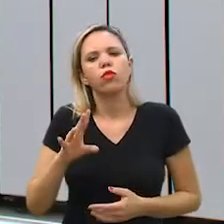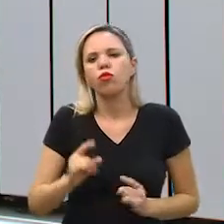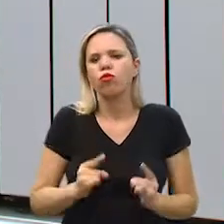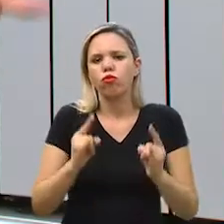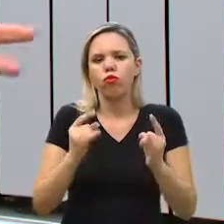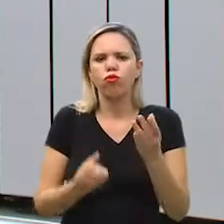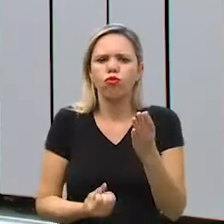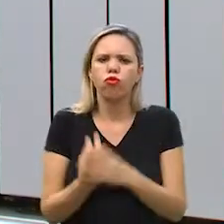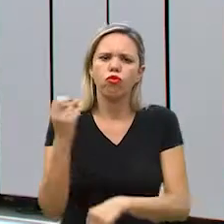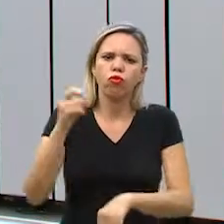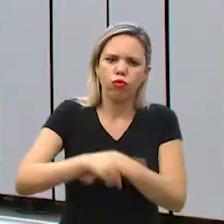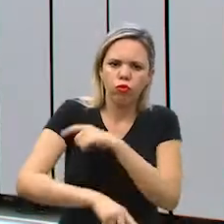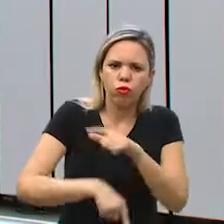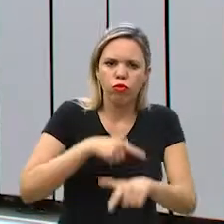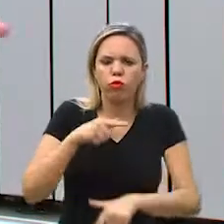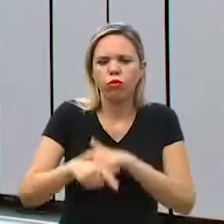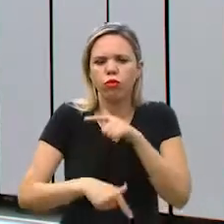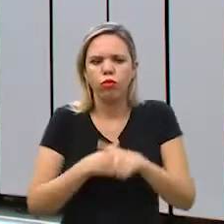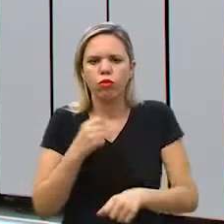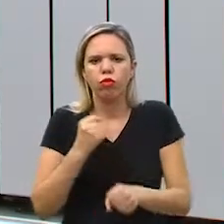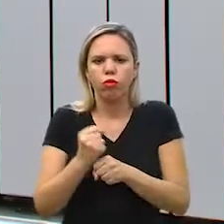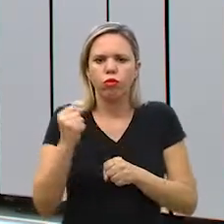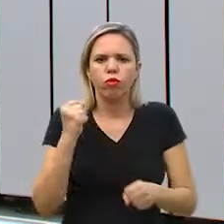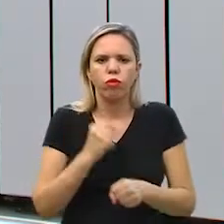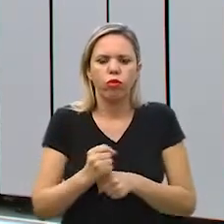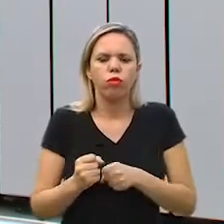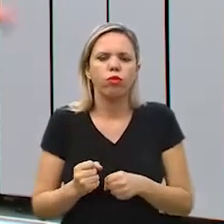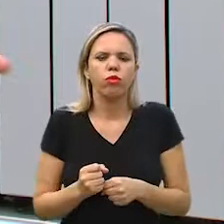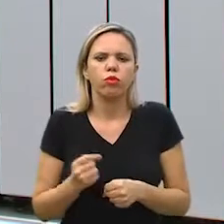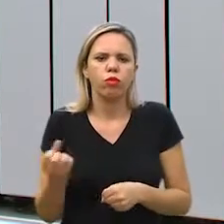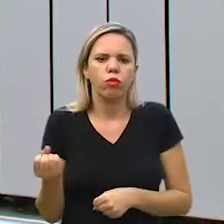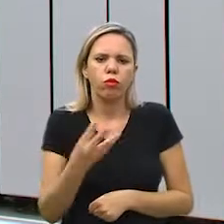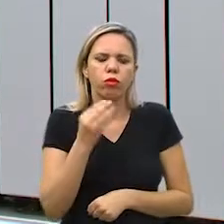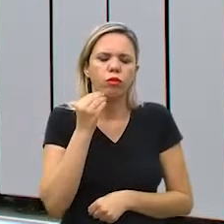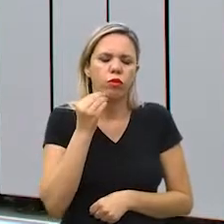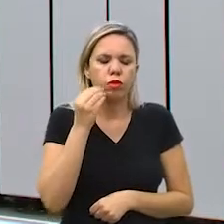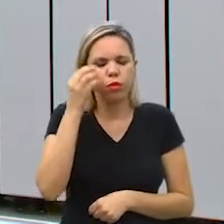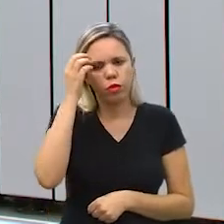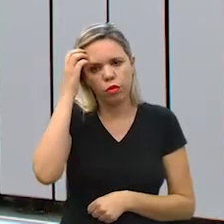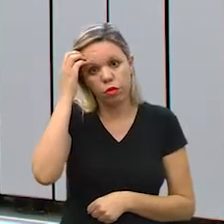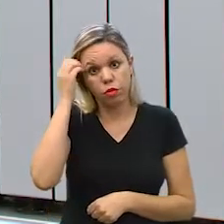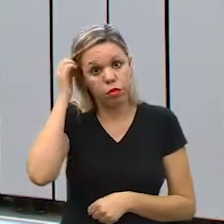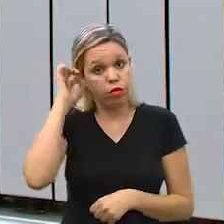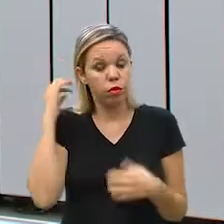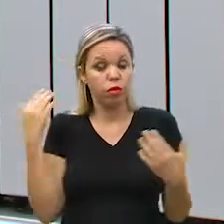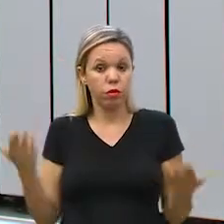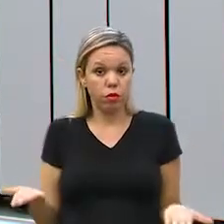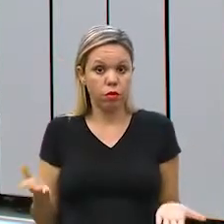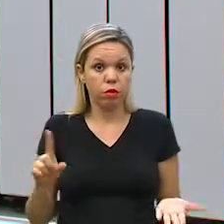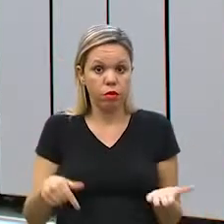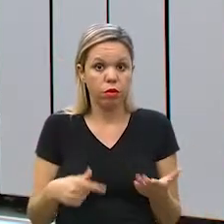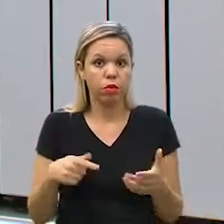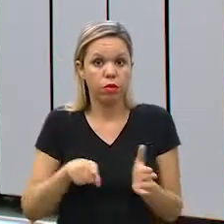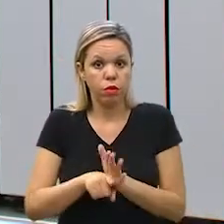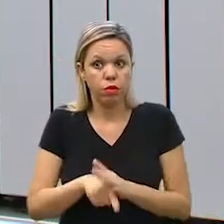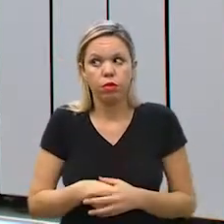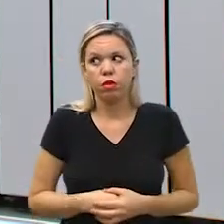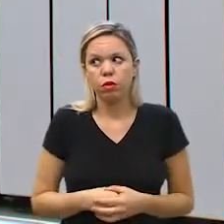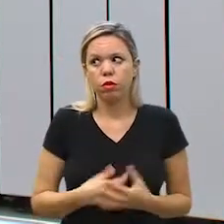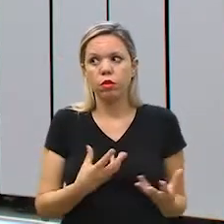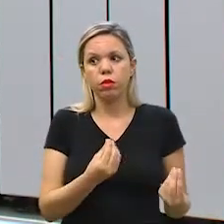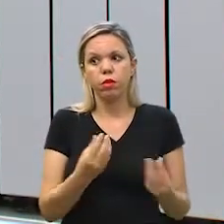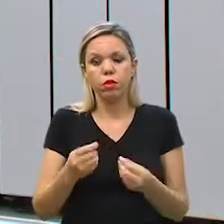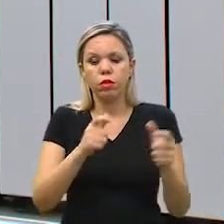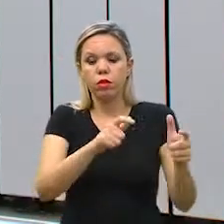empreendimento, vai gerar emprego, vai gerar construção, vai gerar novas oportunidades. Então, é isso que tem que buscar. Tem